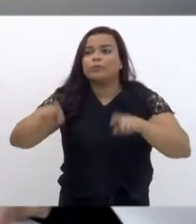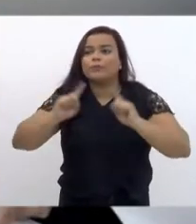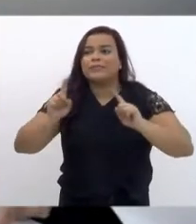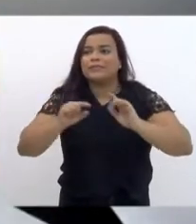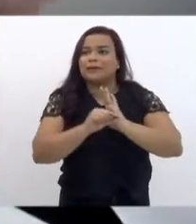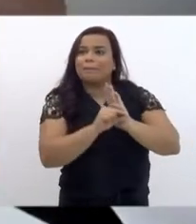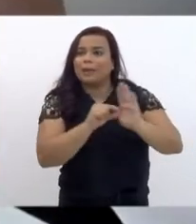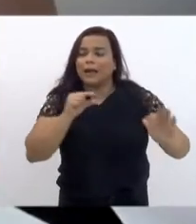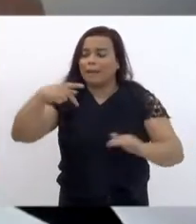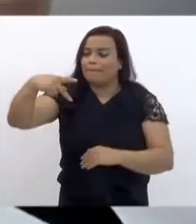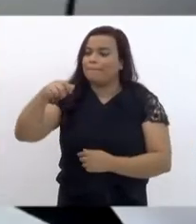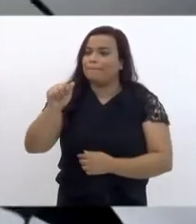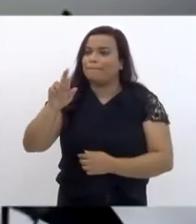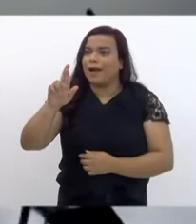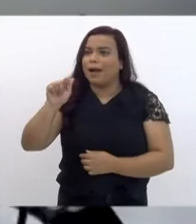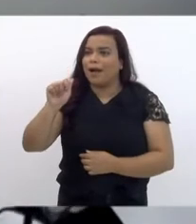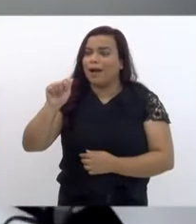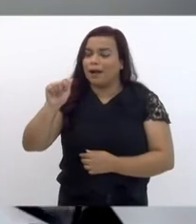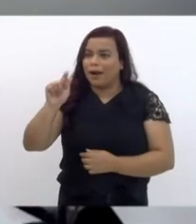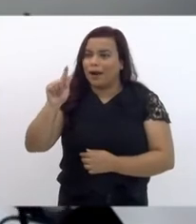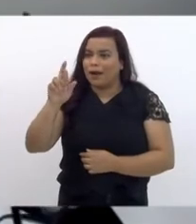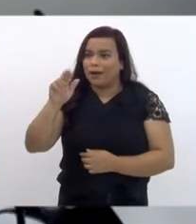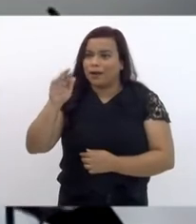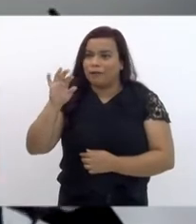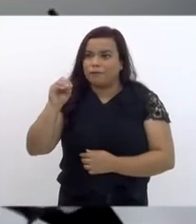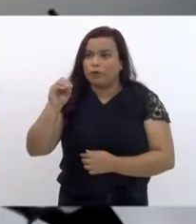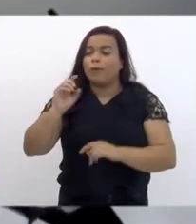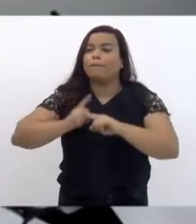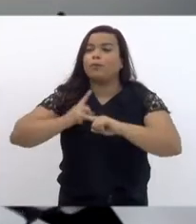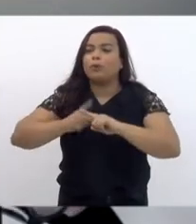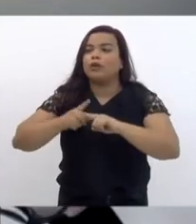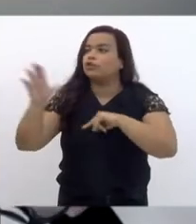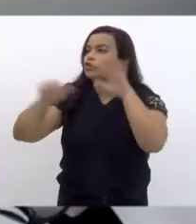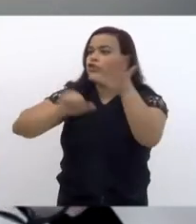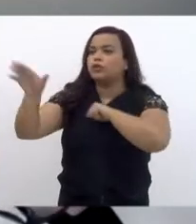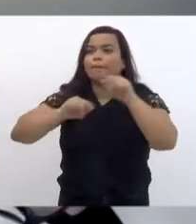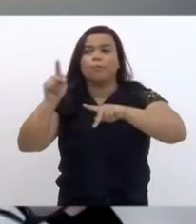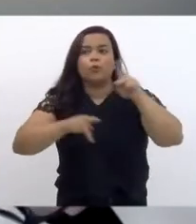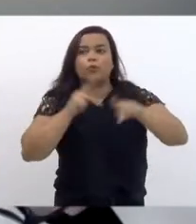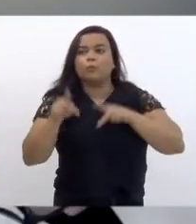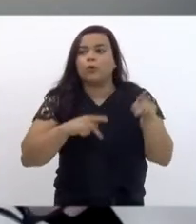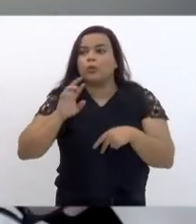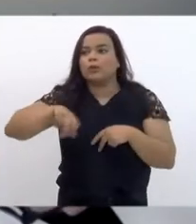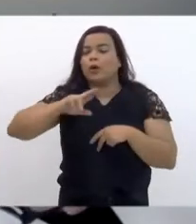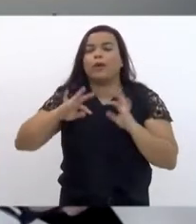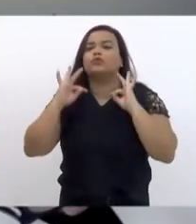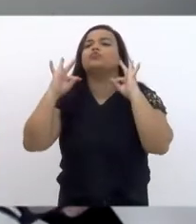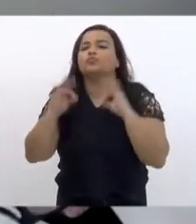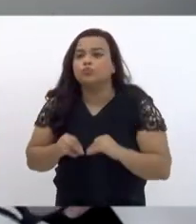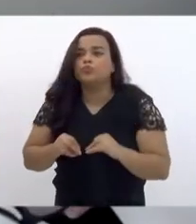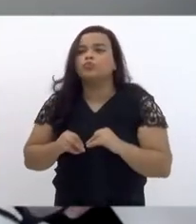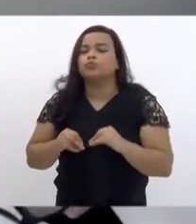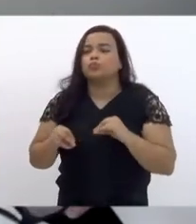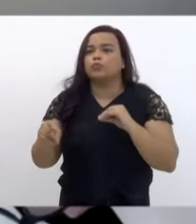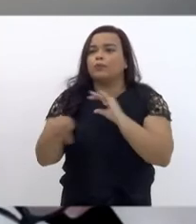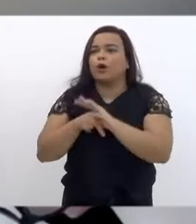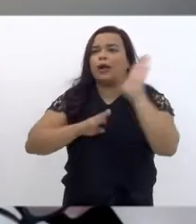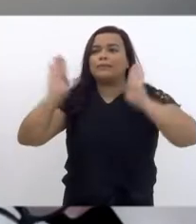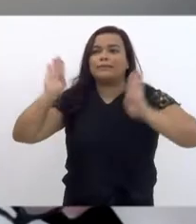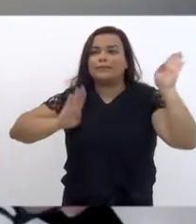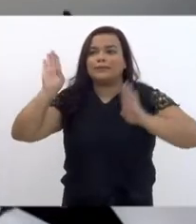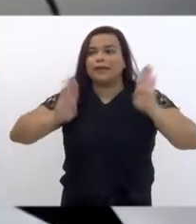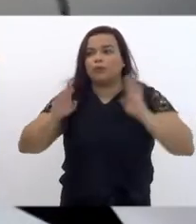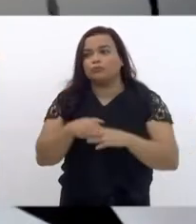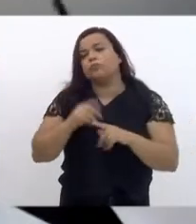Basta o caput, porque nem todo chamamento público se assemelha a um processo licitatório, que pode ser que haja uma cooperação